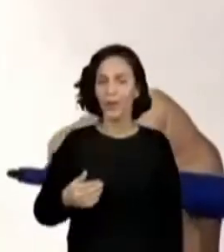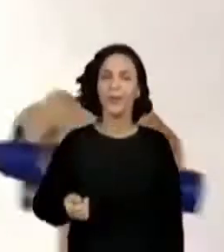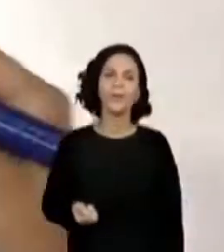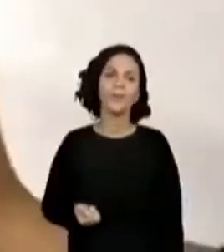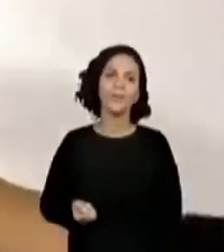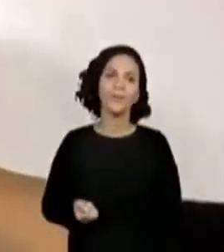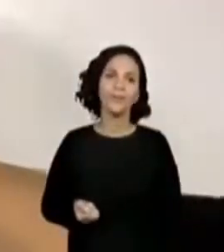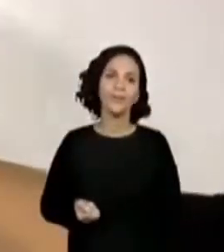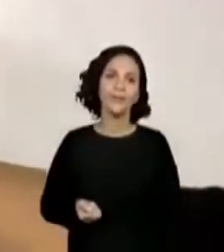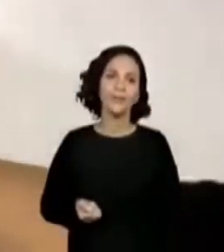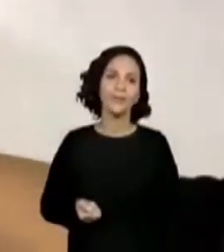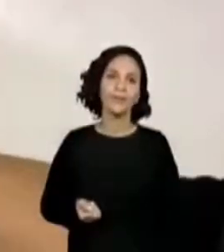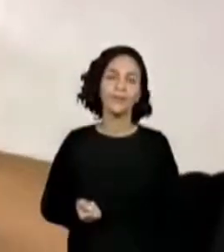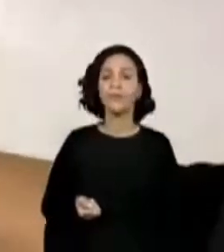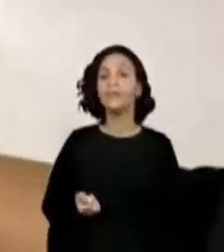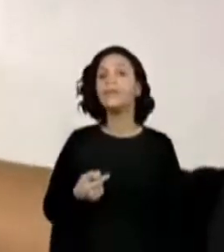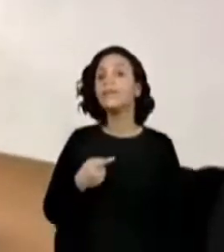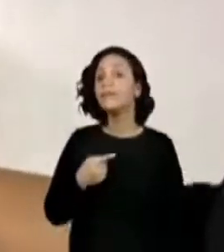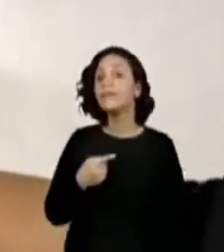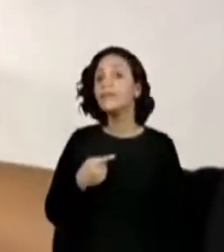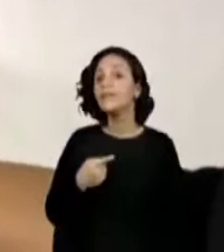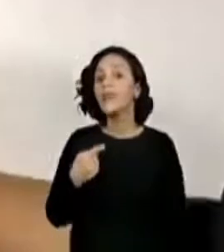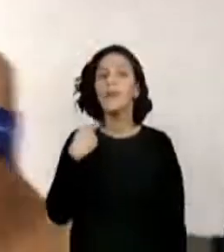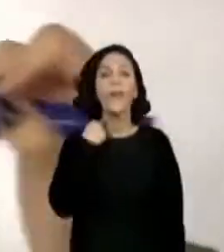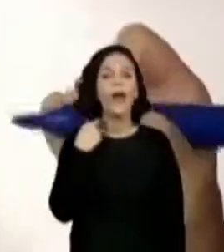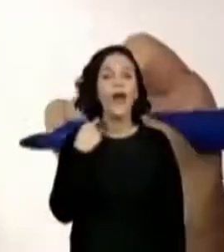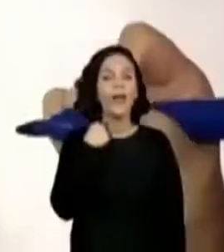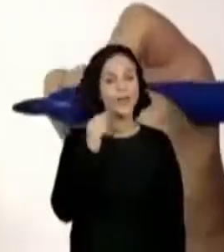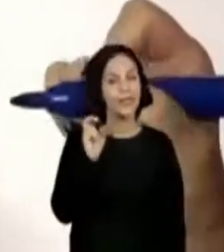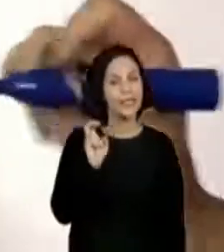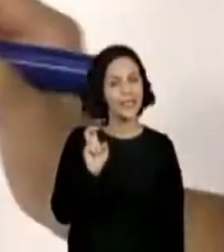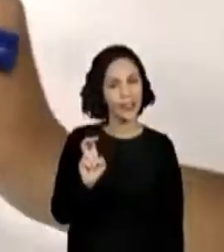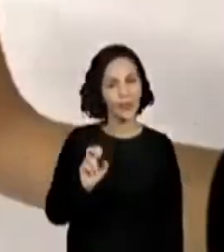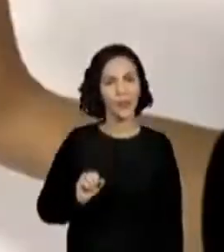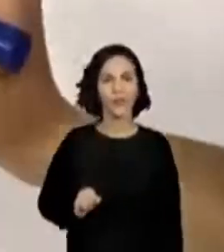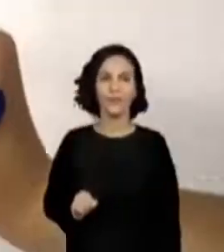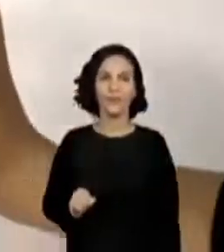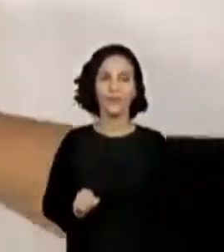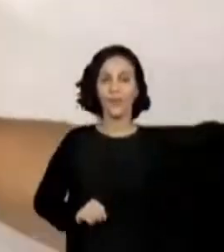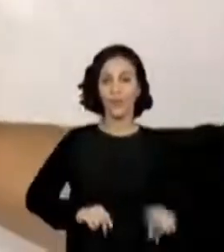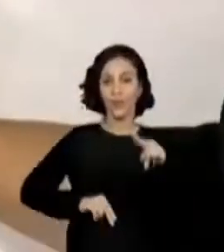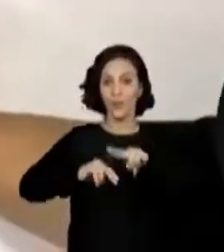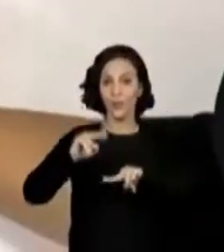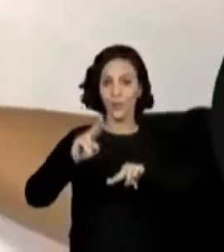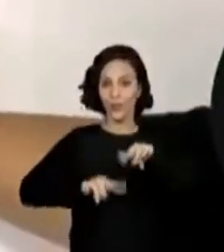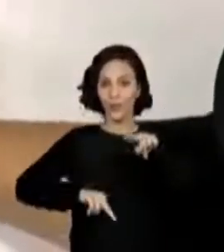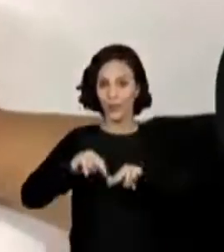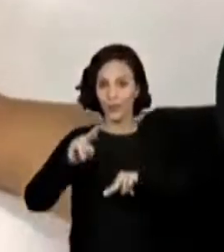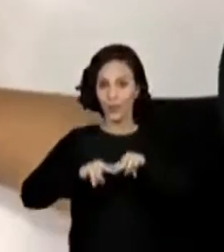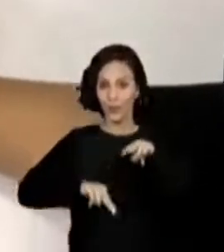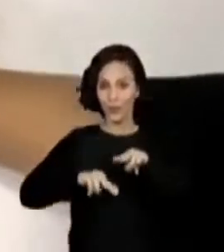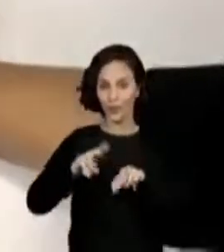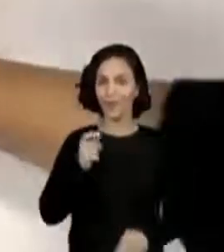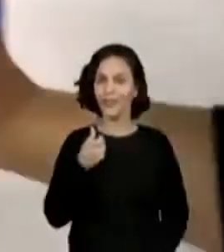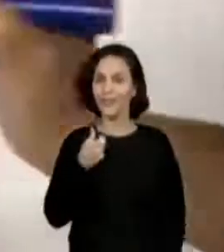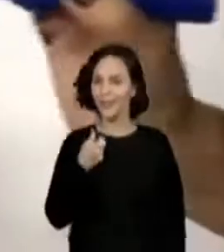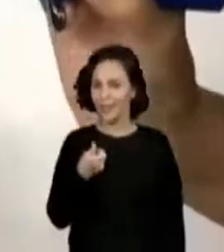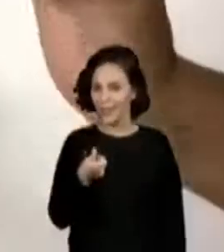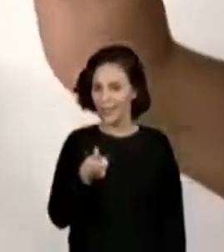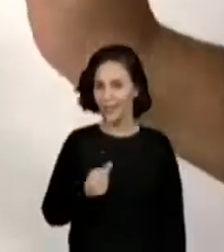4, maio. Mês 5, junho.